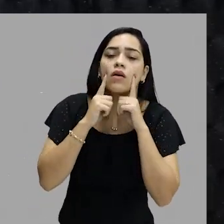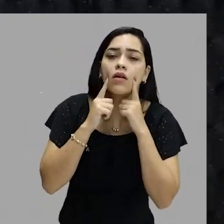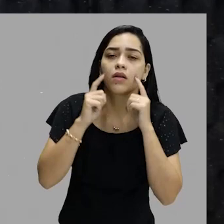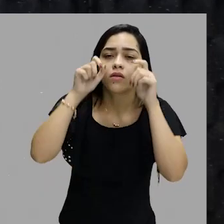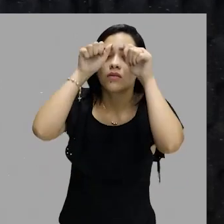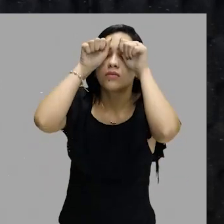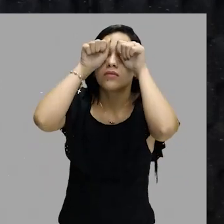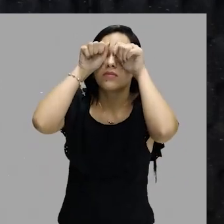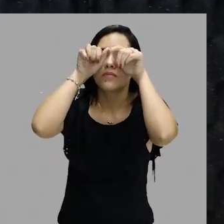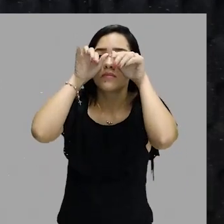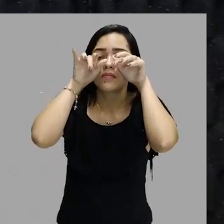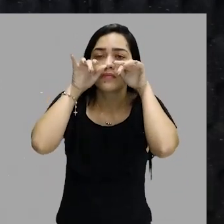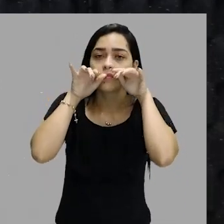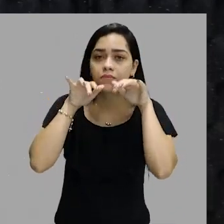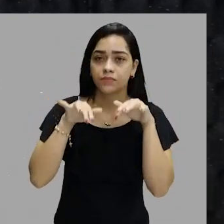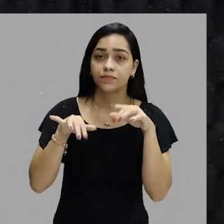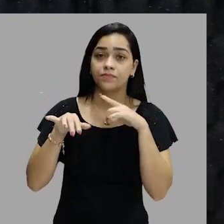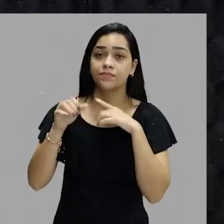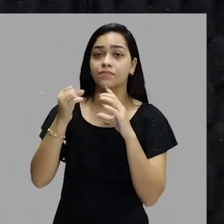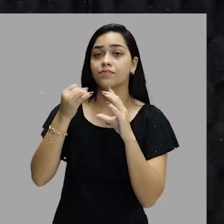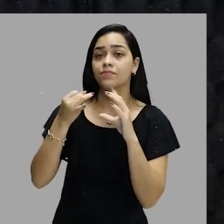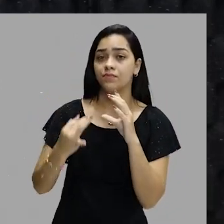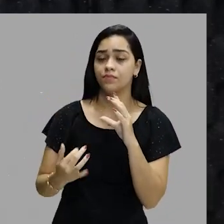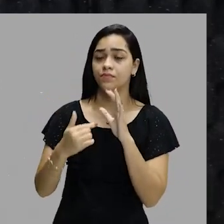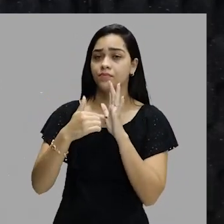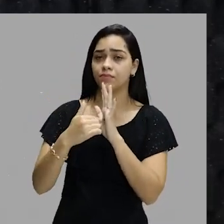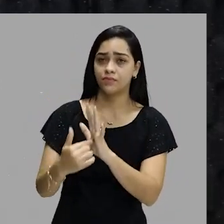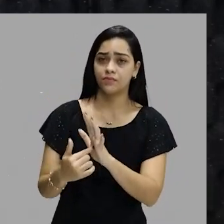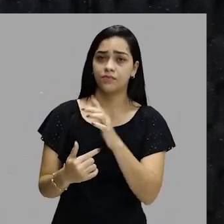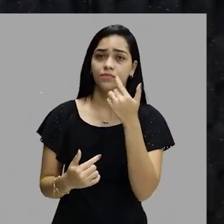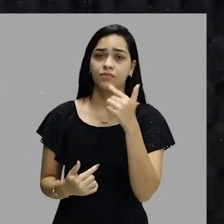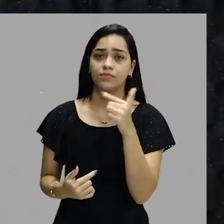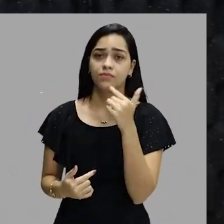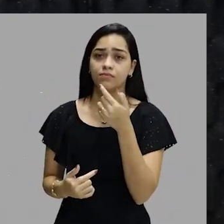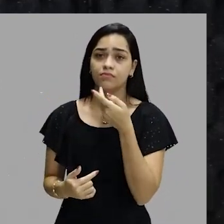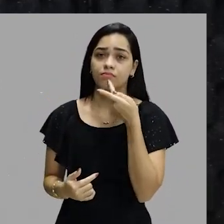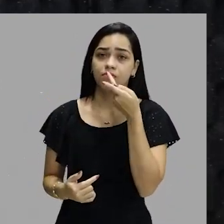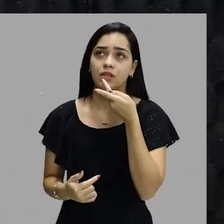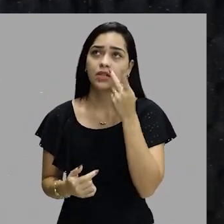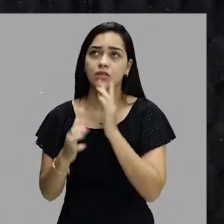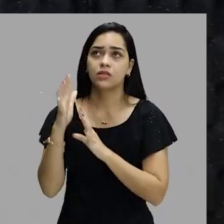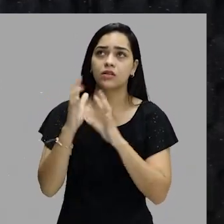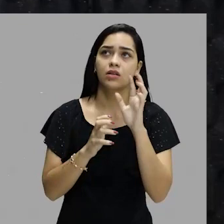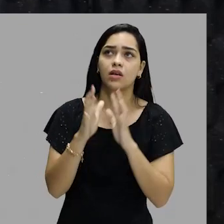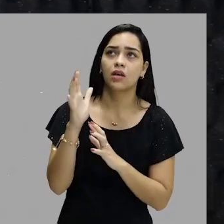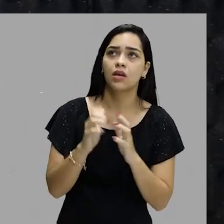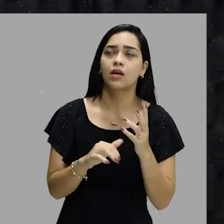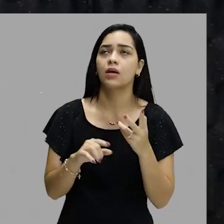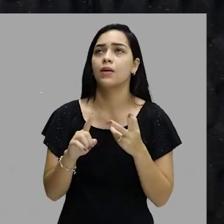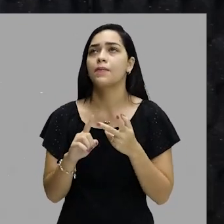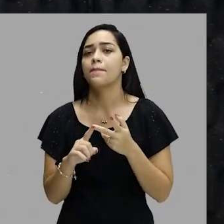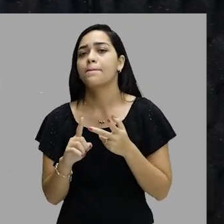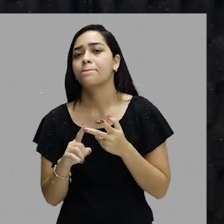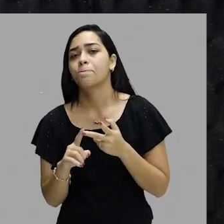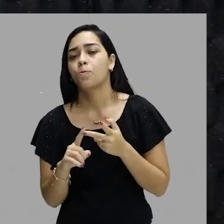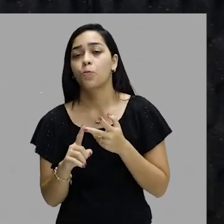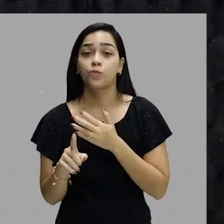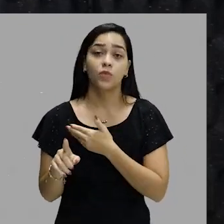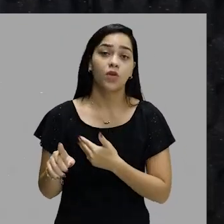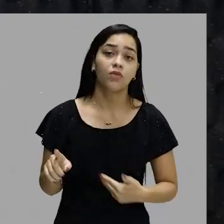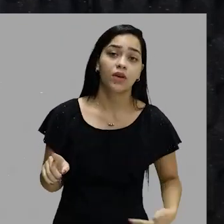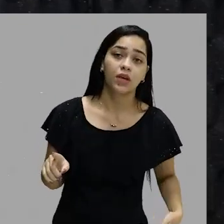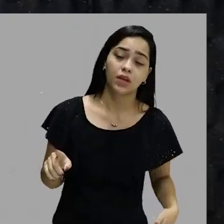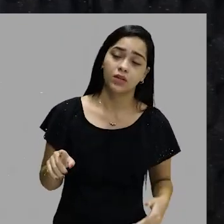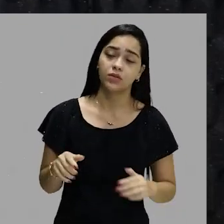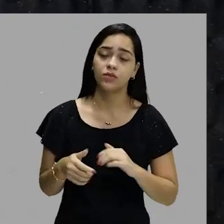pálpebras inunda. Então, aqui, a característica evidente não está falando nem de guerra, não está falando de